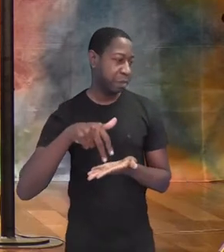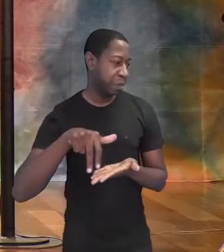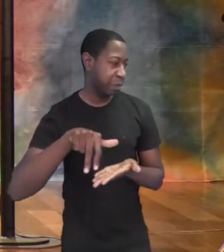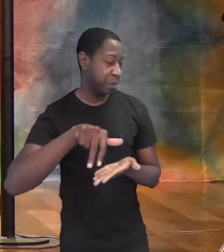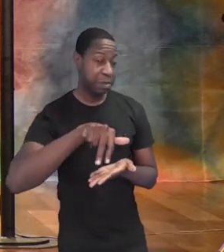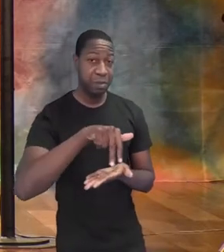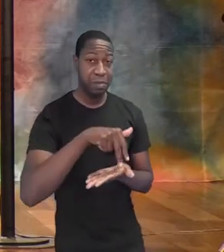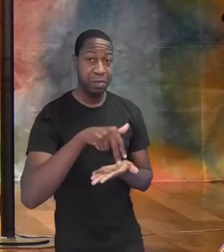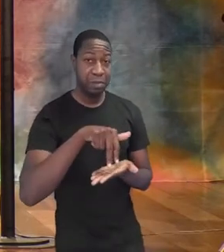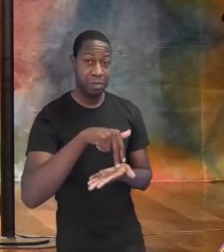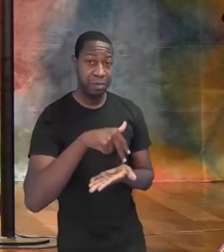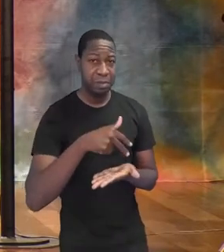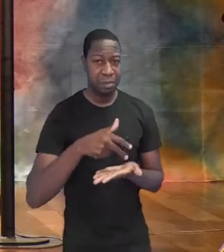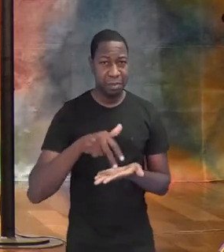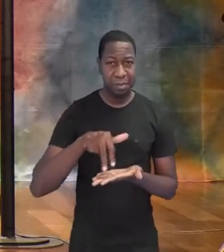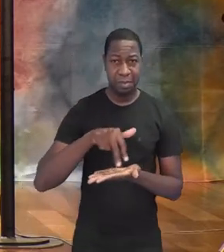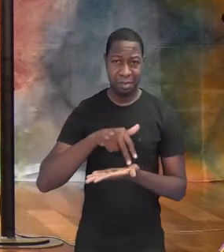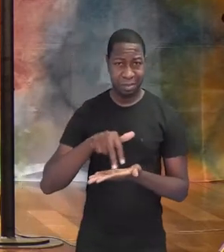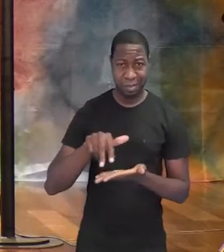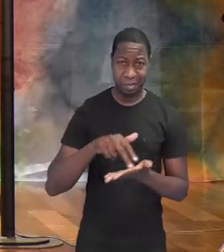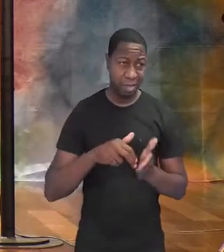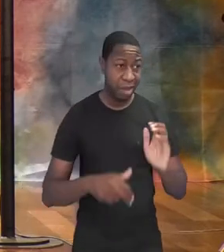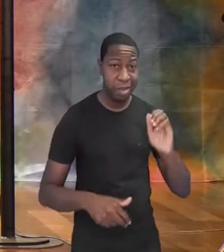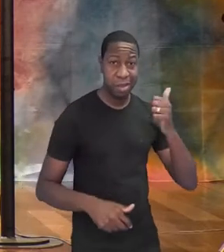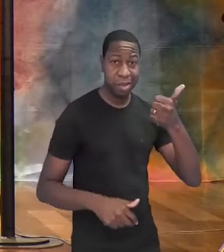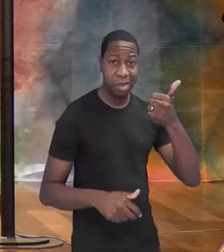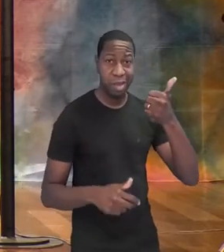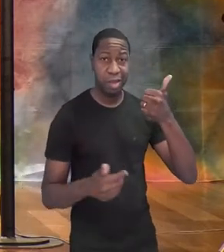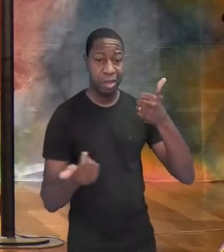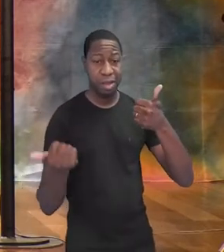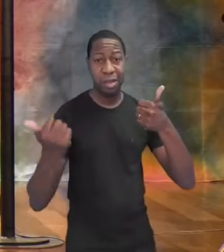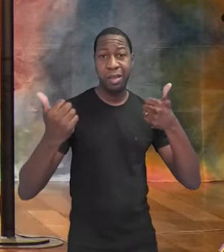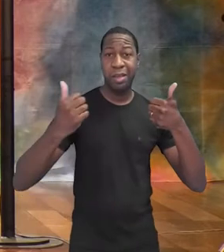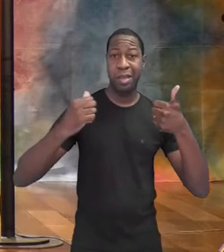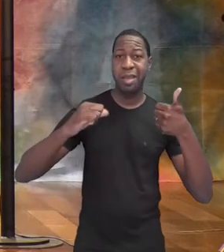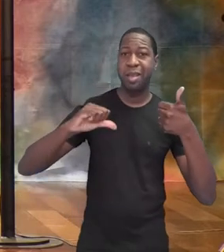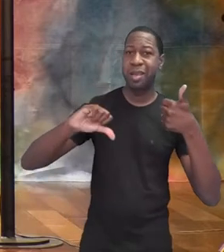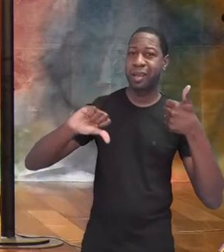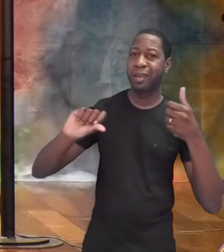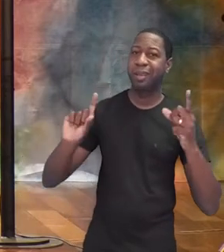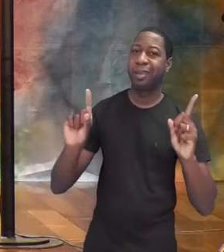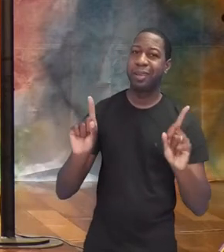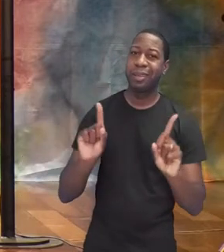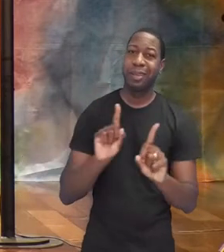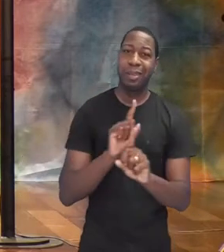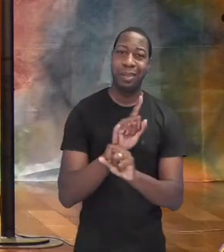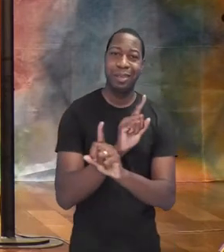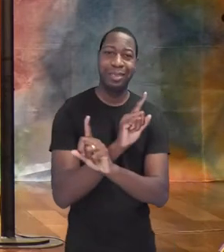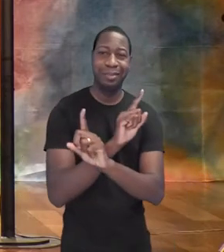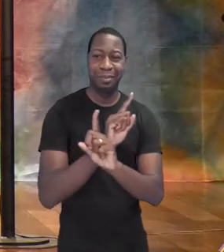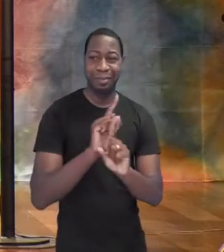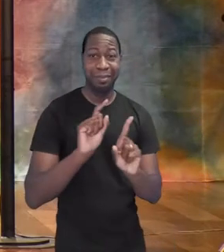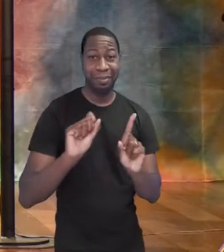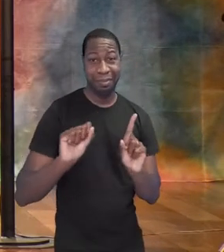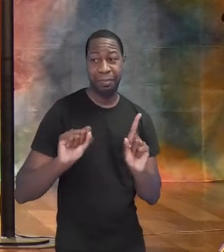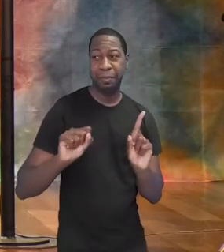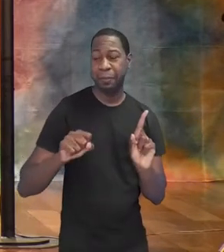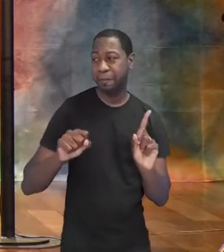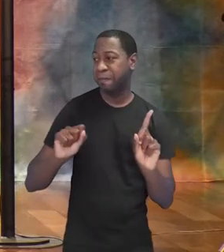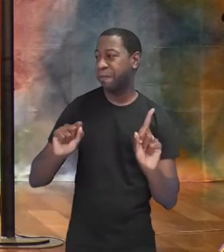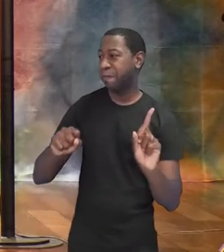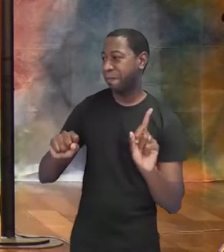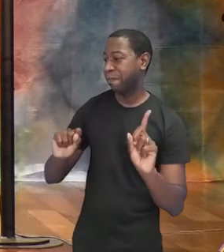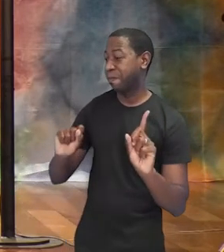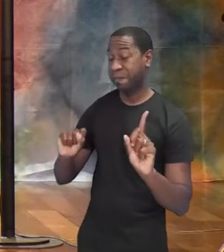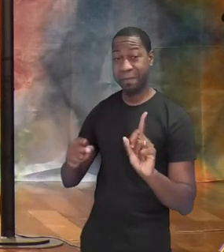dança do berço, sim e não, dança do berço, não e sim,